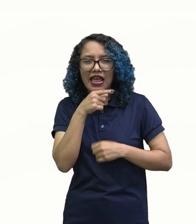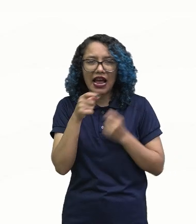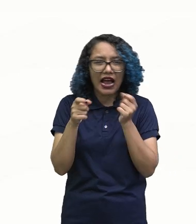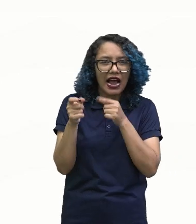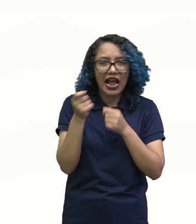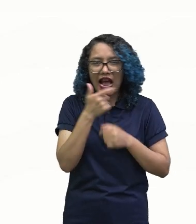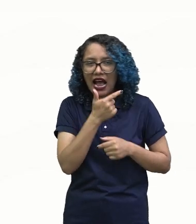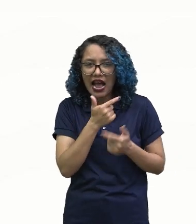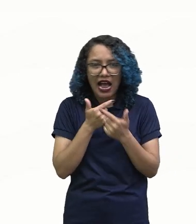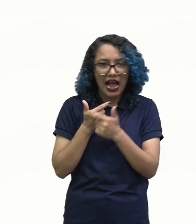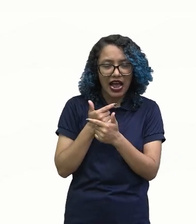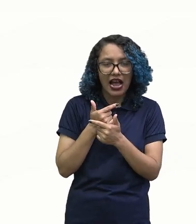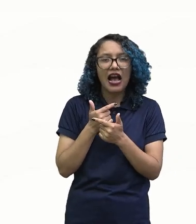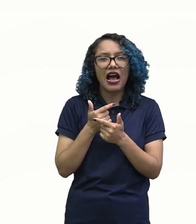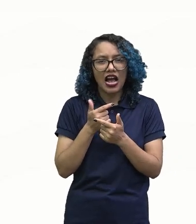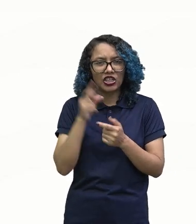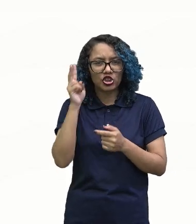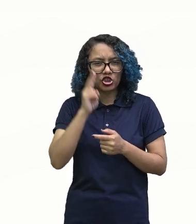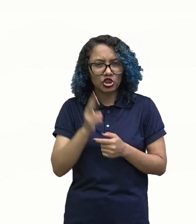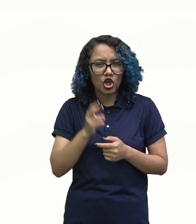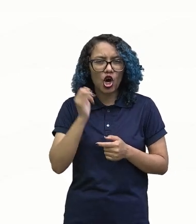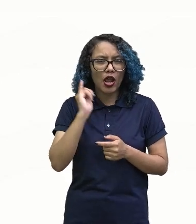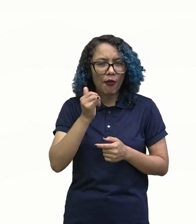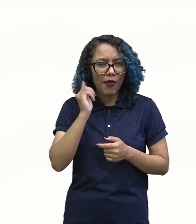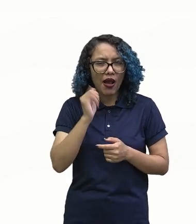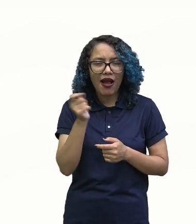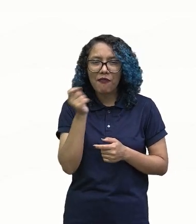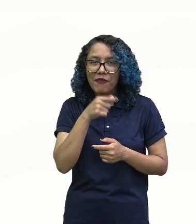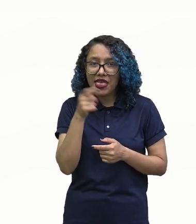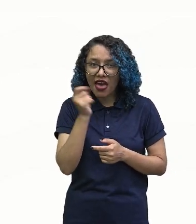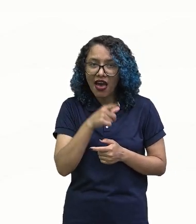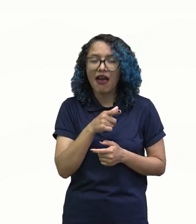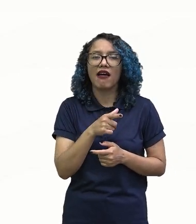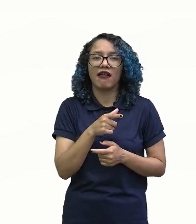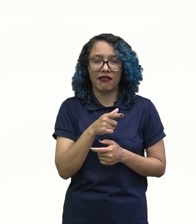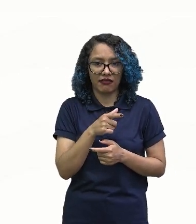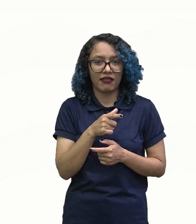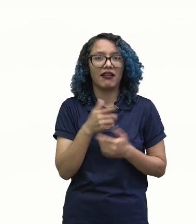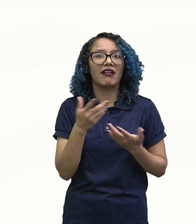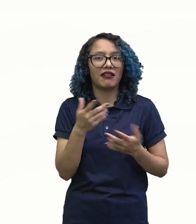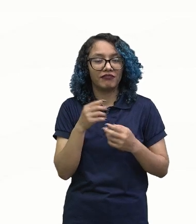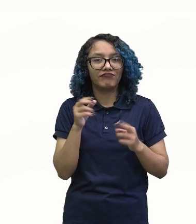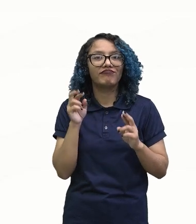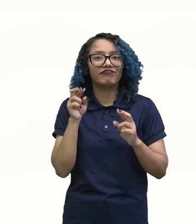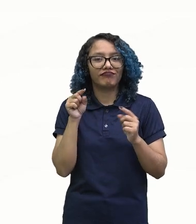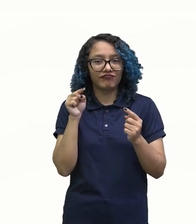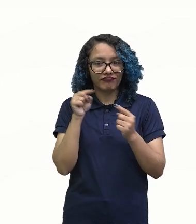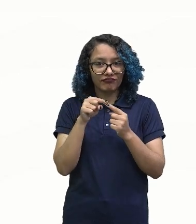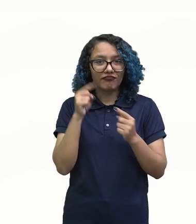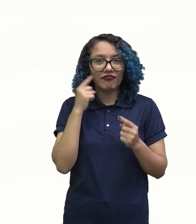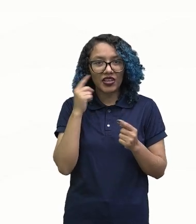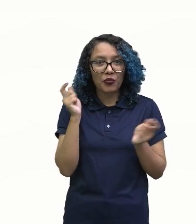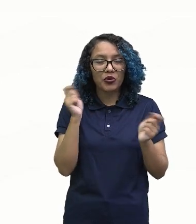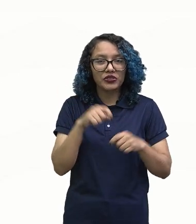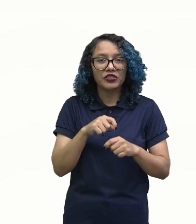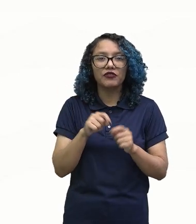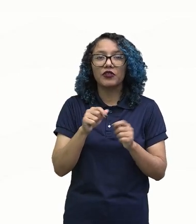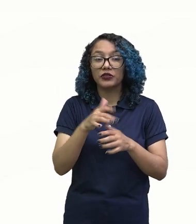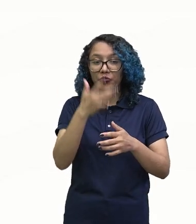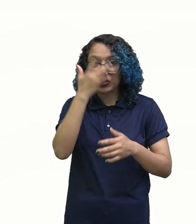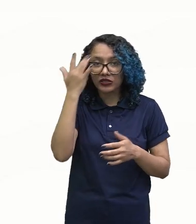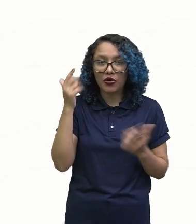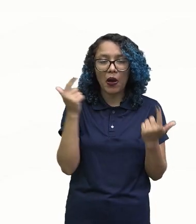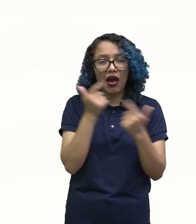palhaçada, ou seja, ele vai contar histórias de humor. Vai fazer coisas que vai gerar humor, vai gerar o riso para as pessoas,